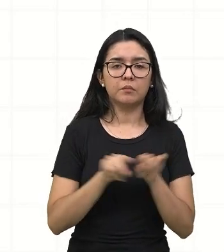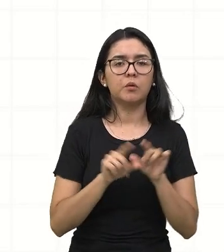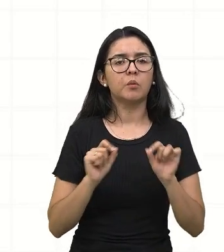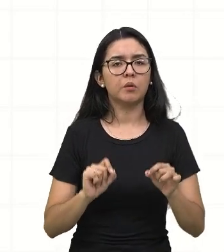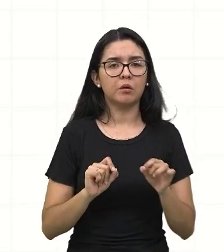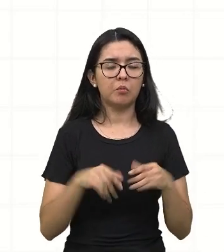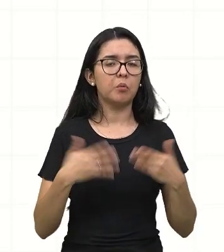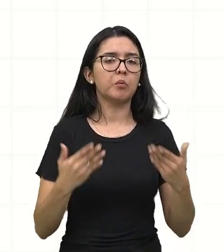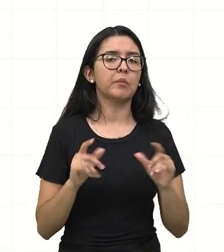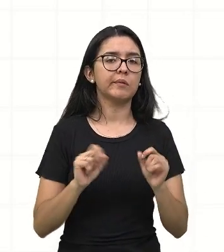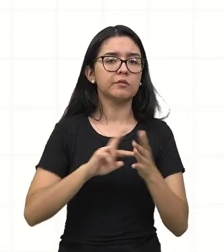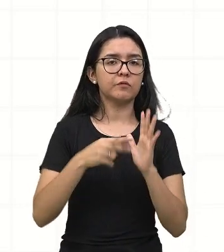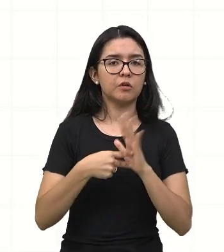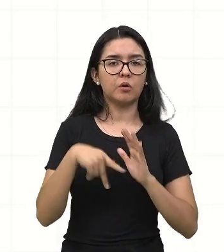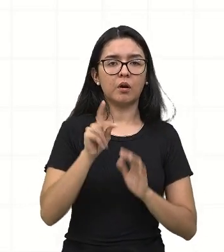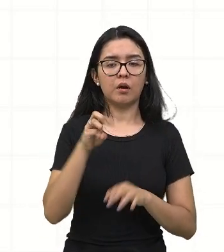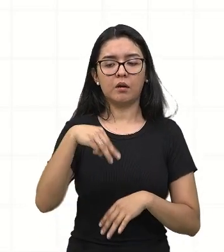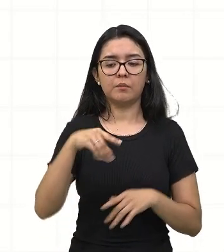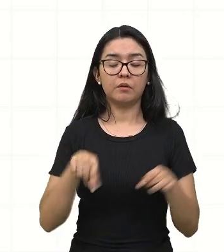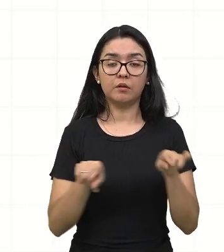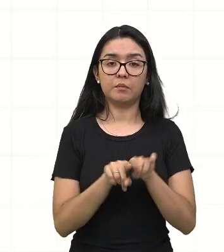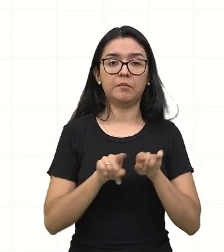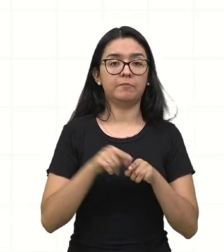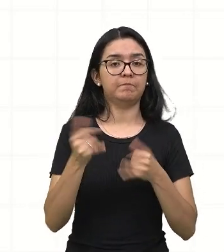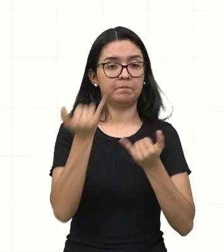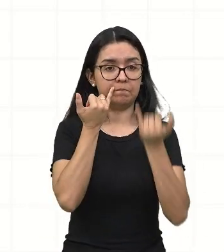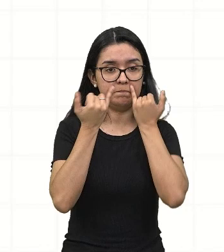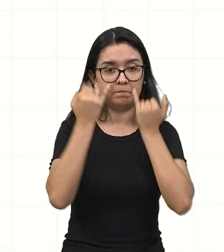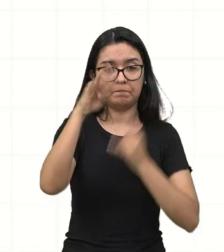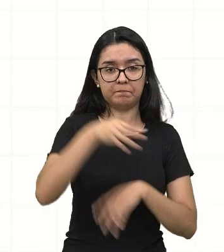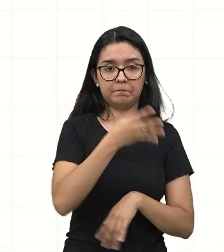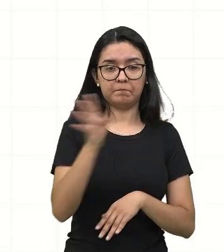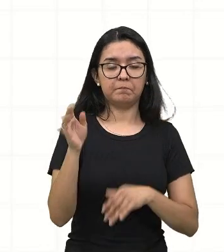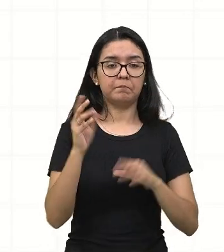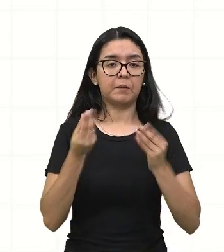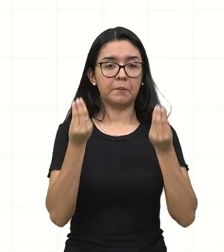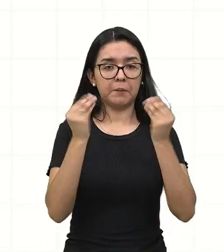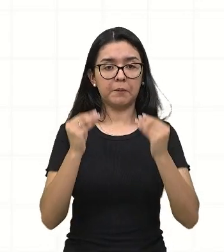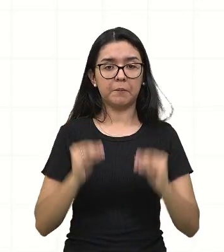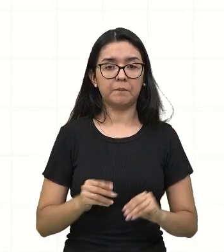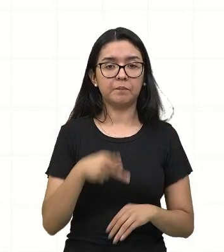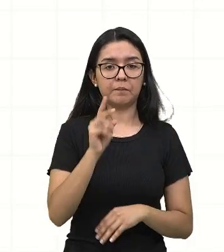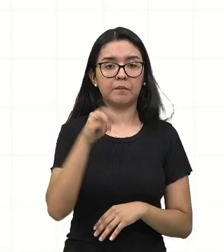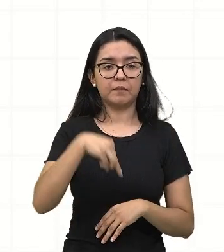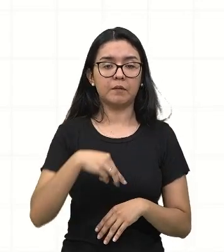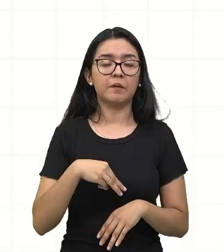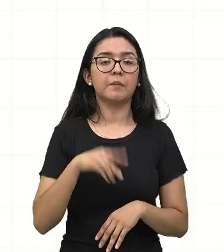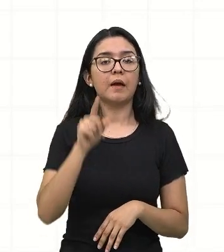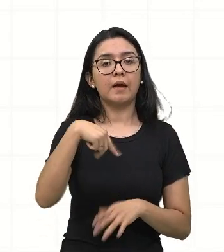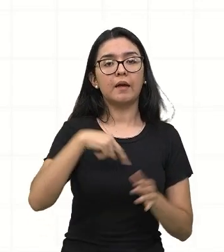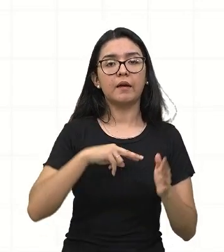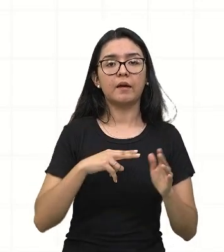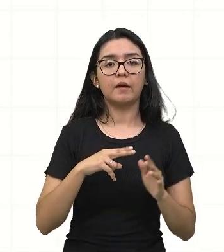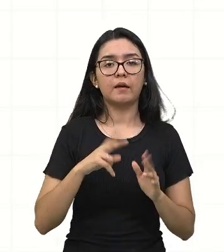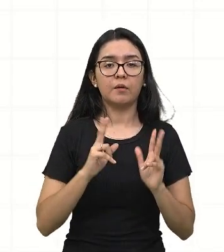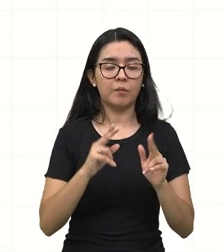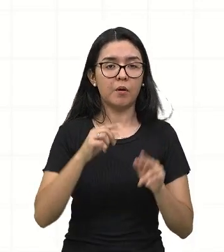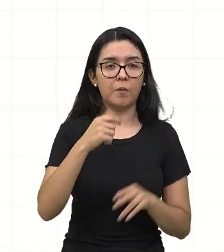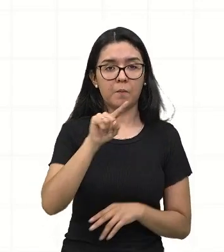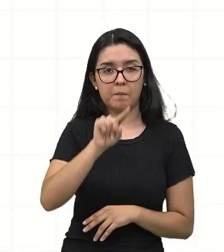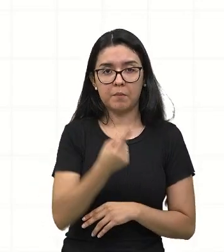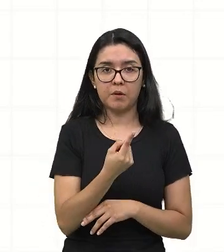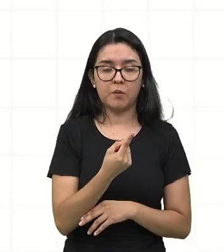quilômetro, tá legal? E aí, temos aí as informações aqui na nossa tabela, que 1 quilômetro equivale a 1000 metros, tá